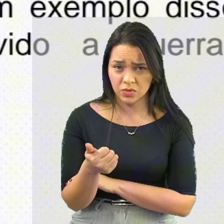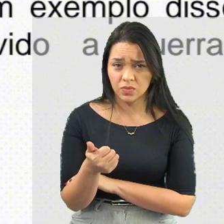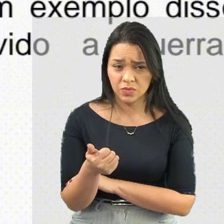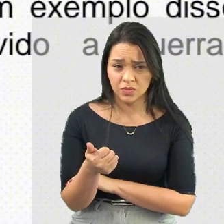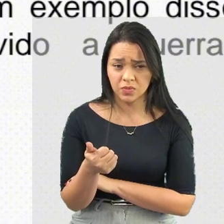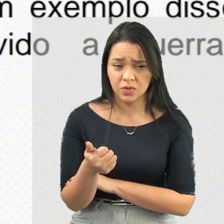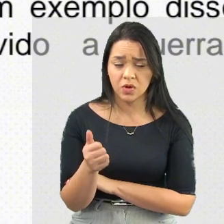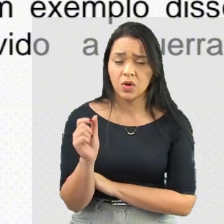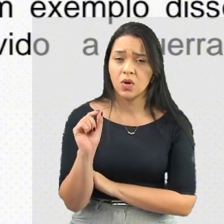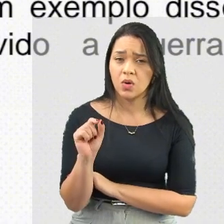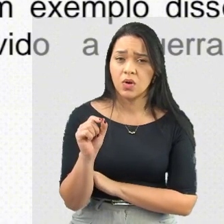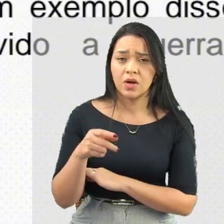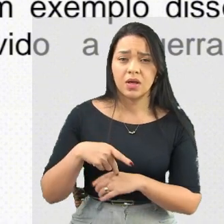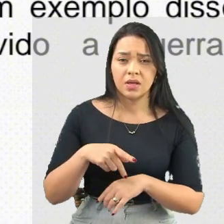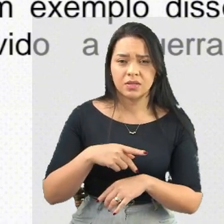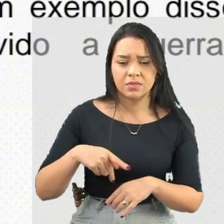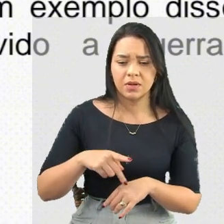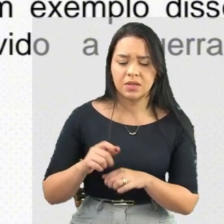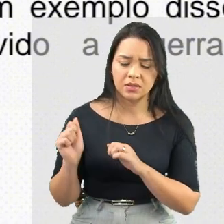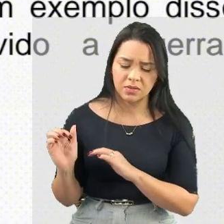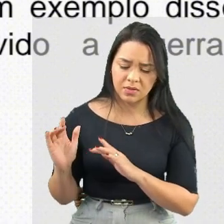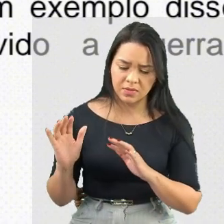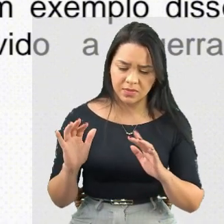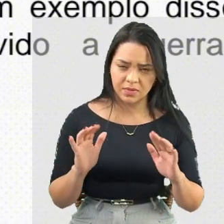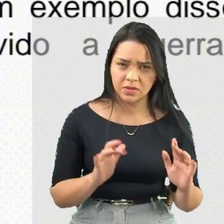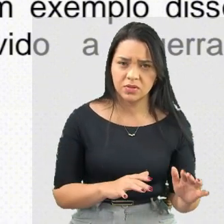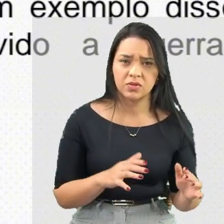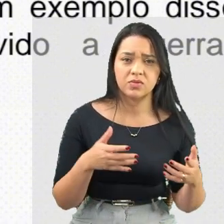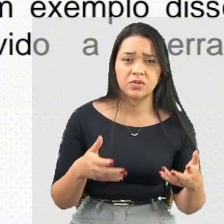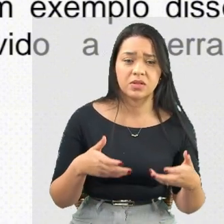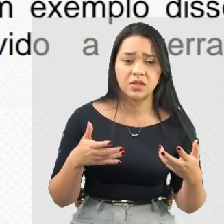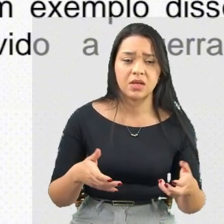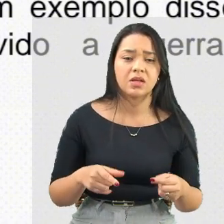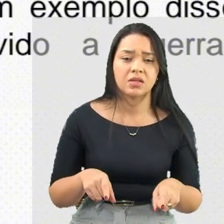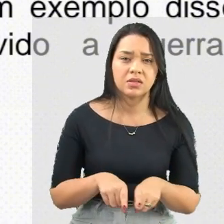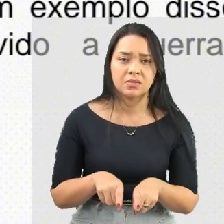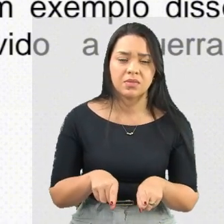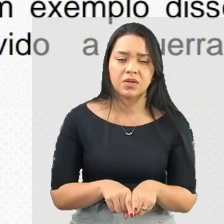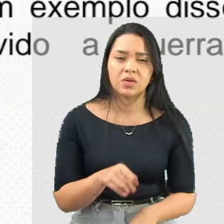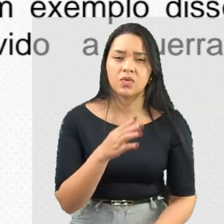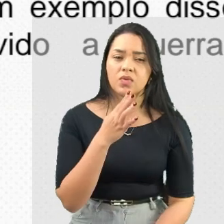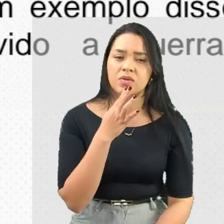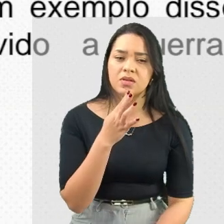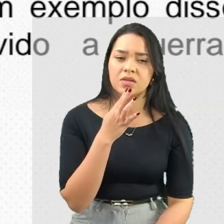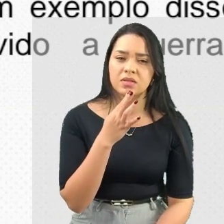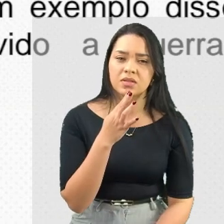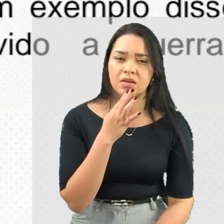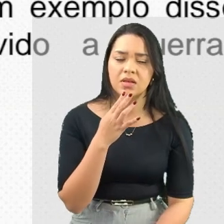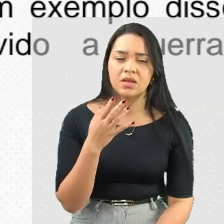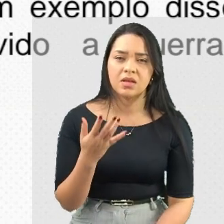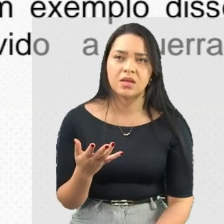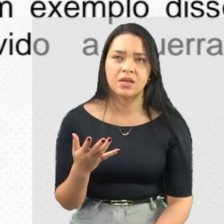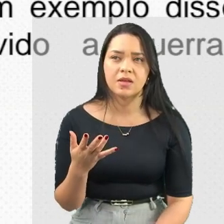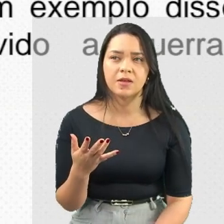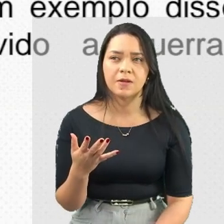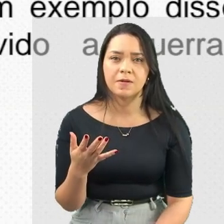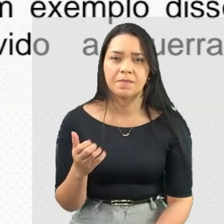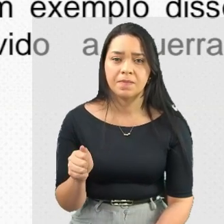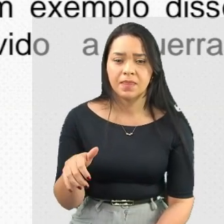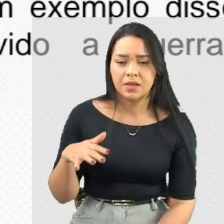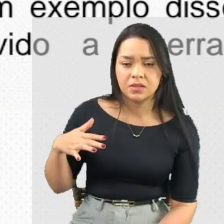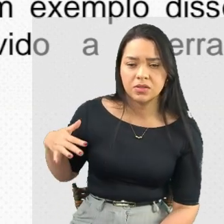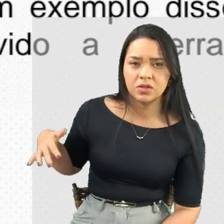quando esses países que foram invadidos agora querem também conhecer um pouco, né, desses